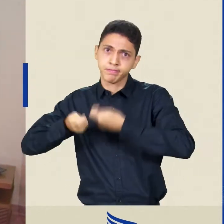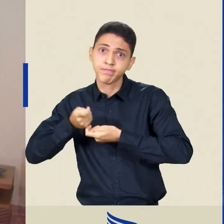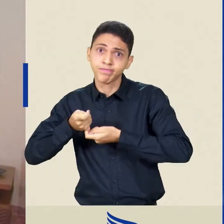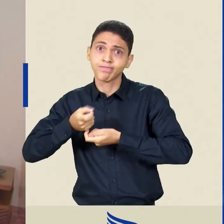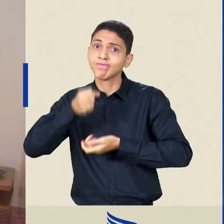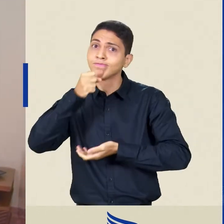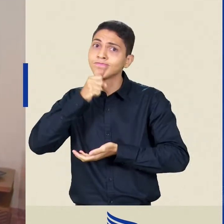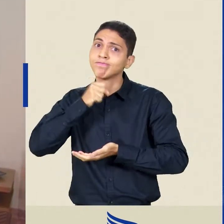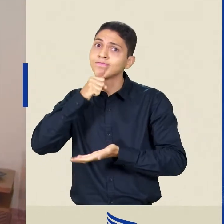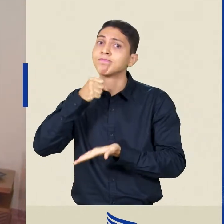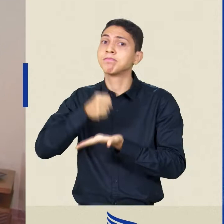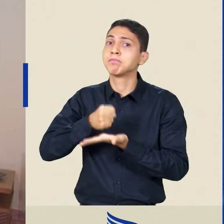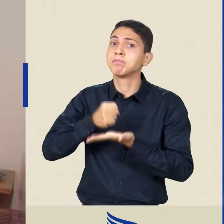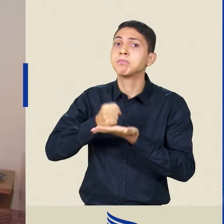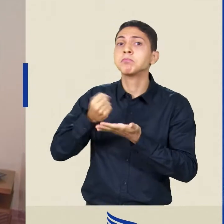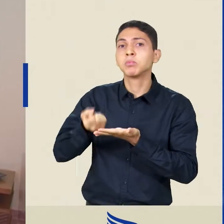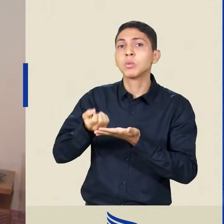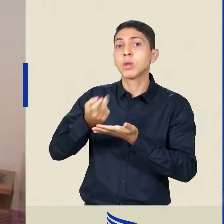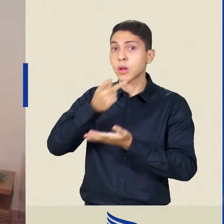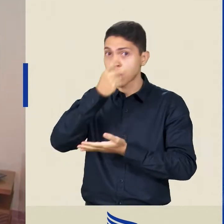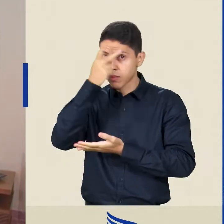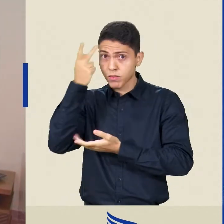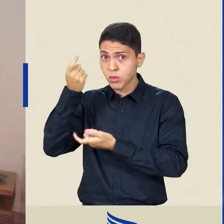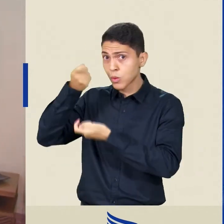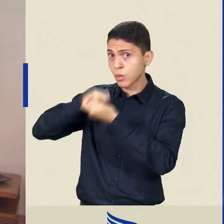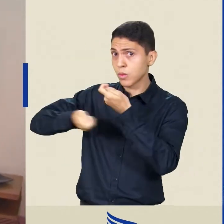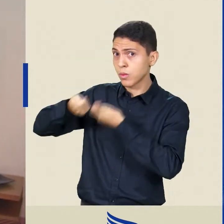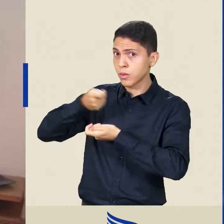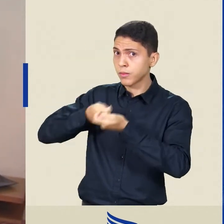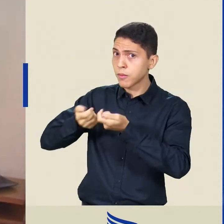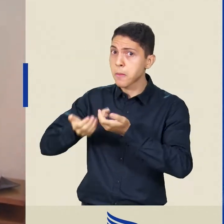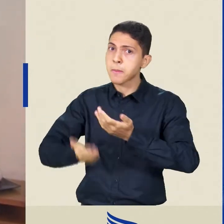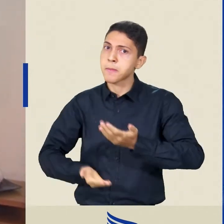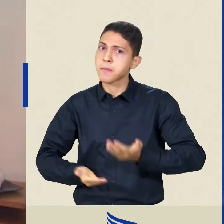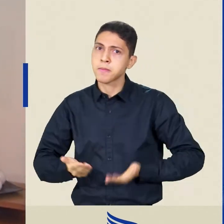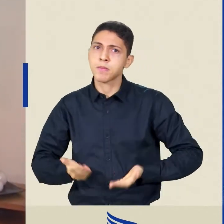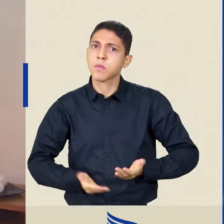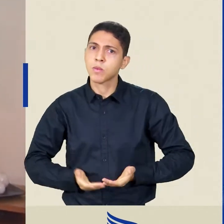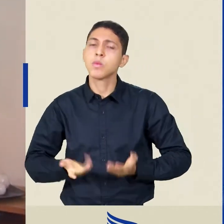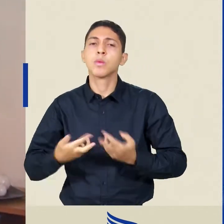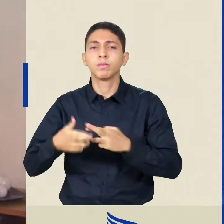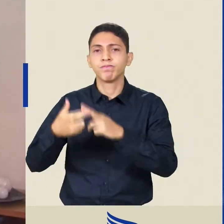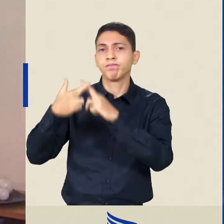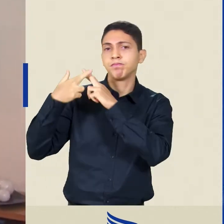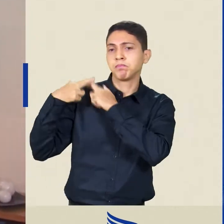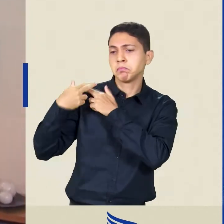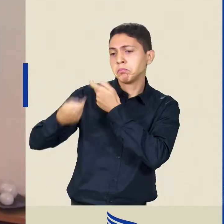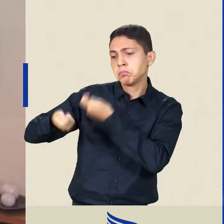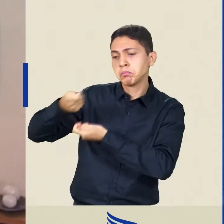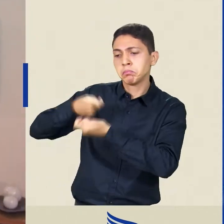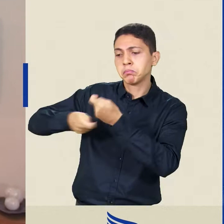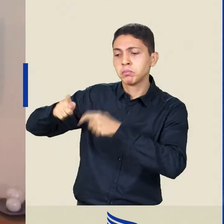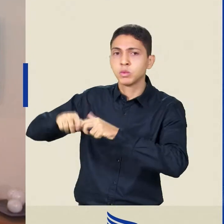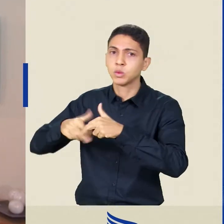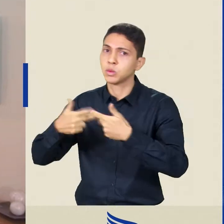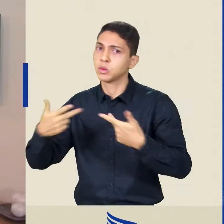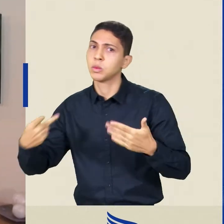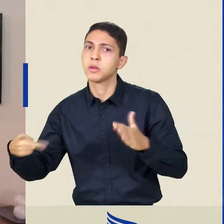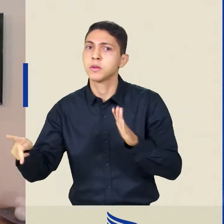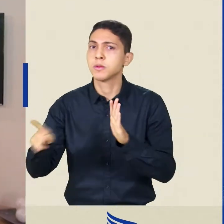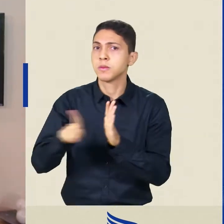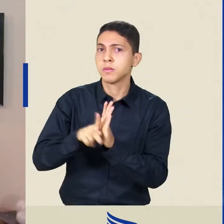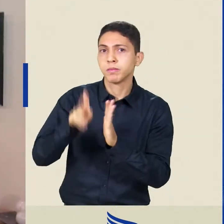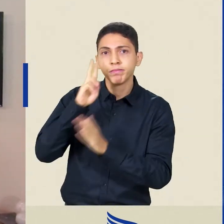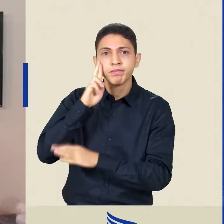Testamento, mordomo era um servo que possuía autoridade para administrar as coisas do seu senhor.